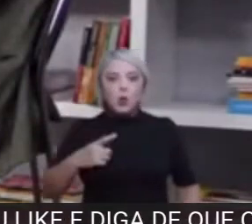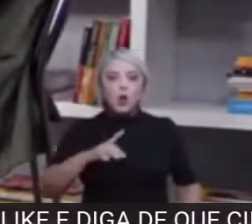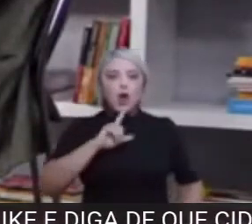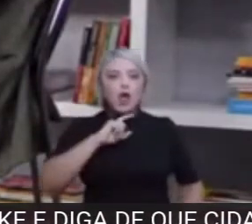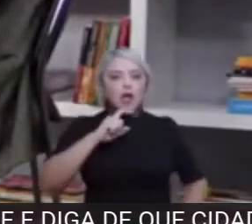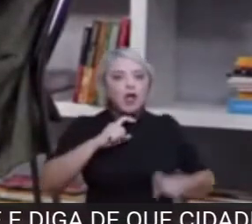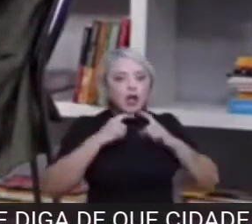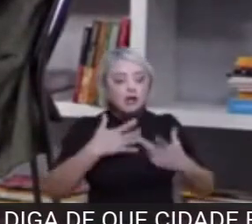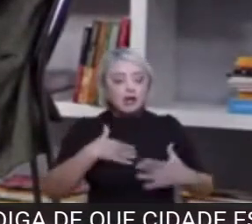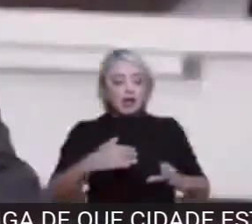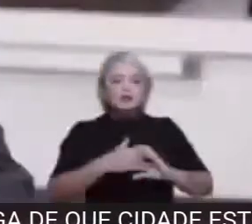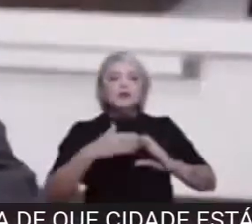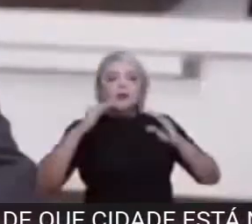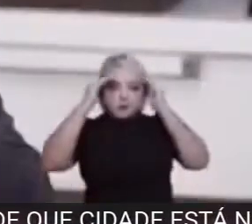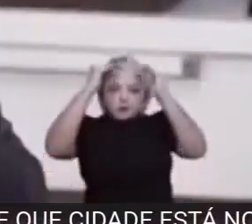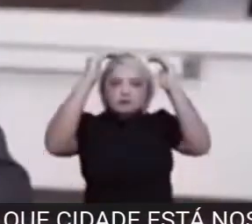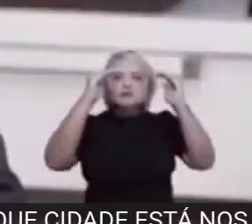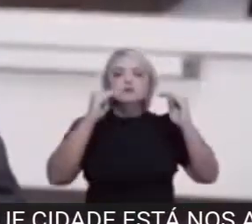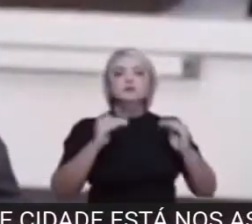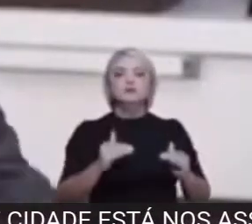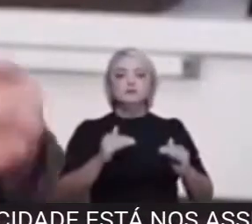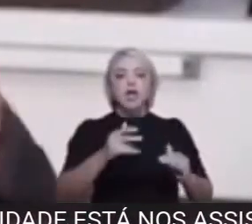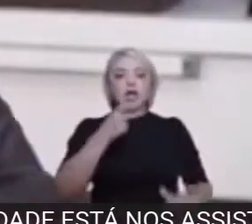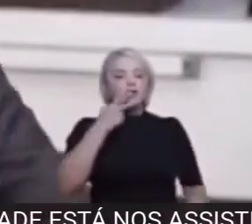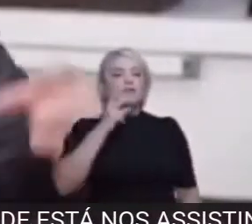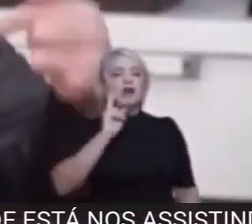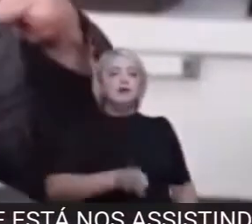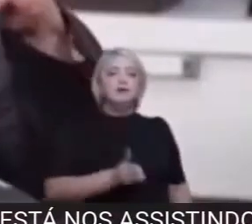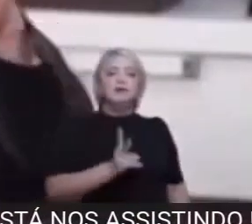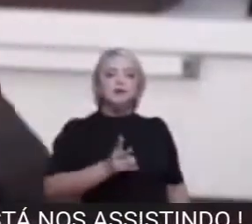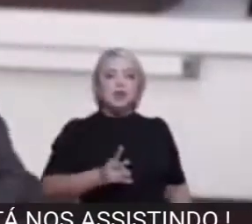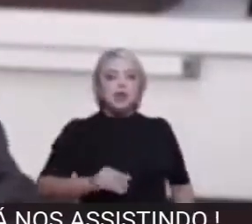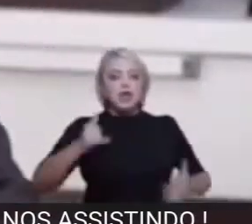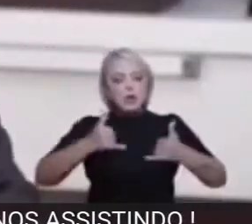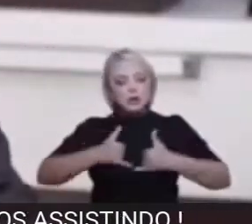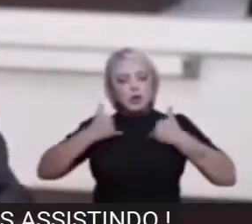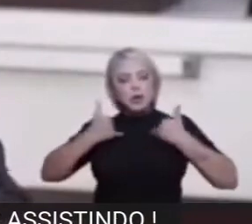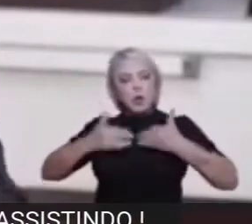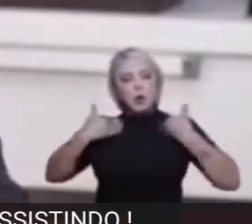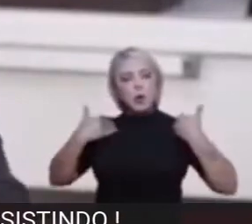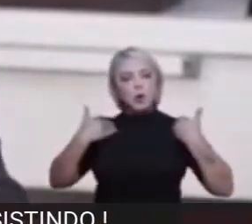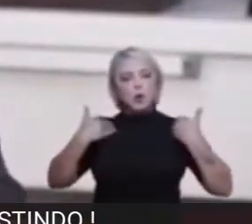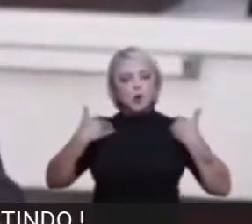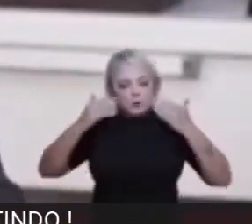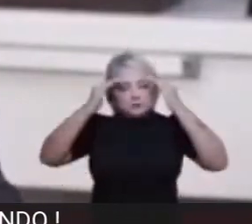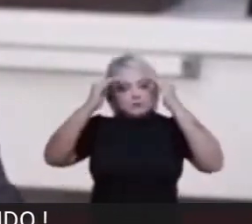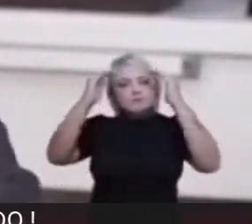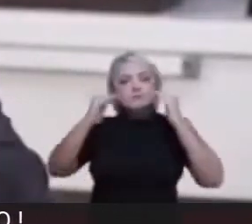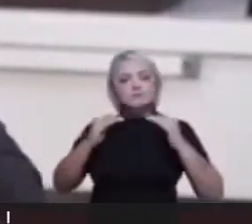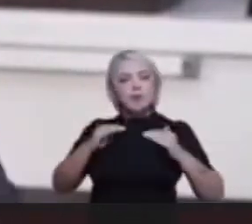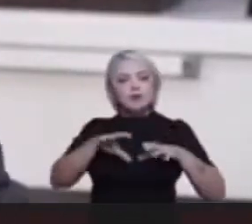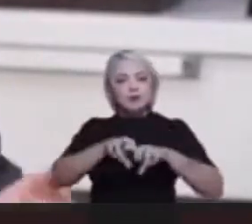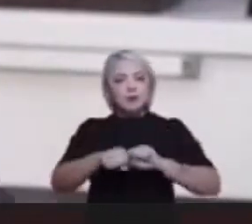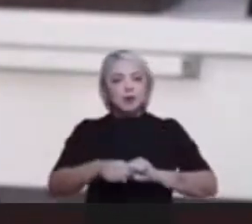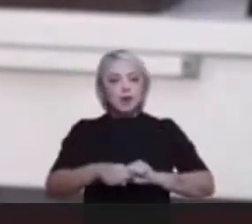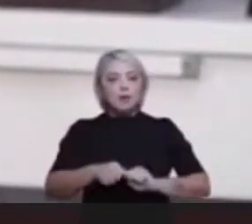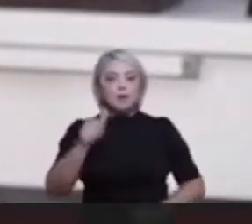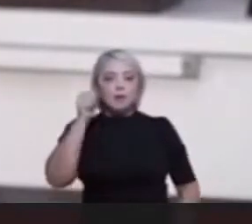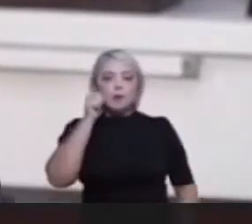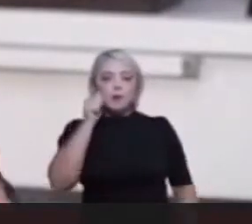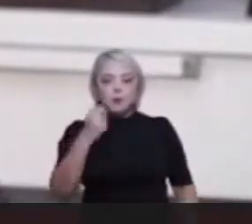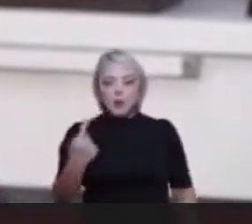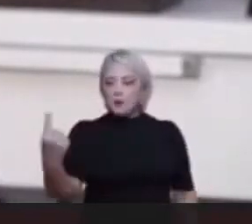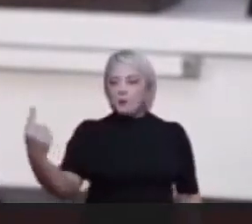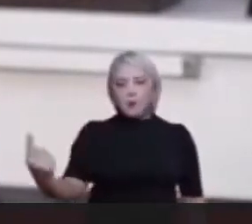caráter. Eu digo sempre, eu tenho orgulho do meu caráter ter sido formado por uma mulher que nasceu e